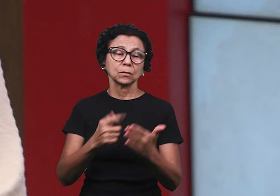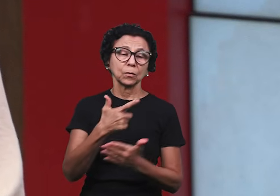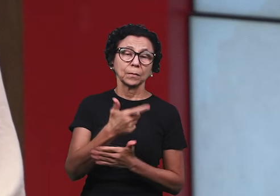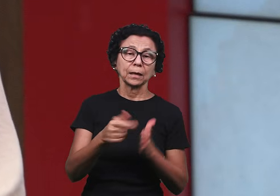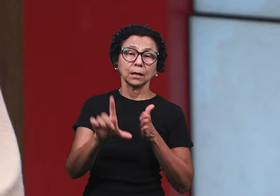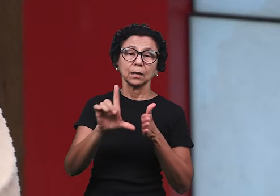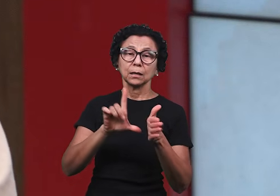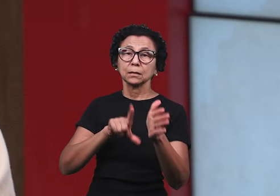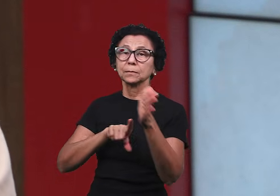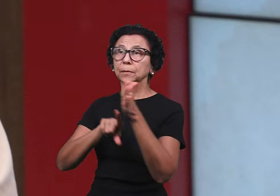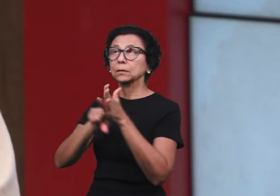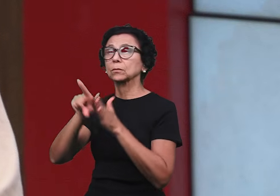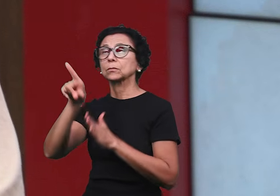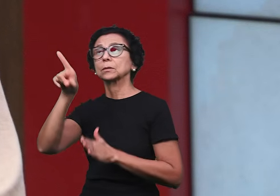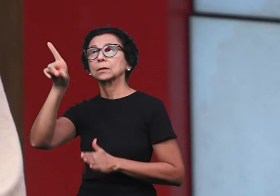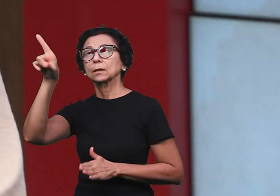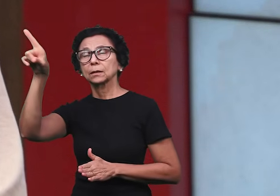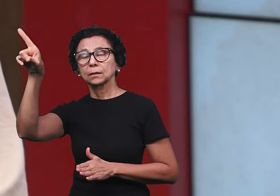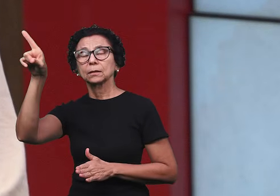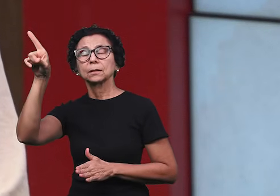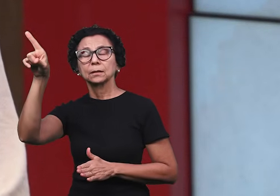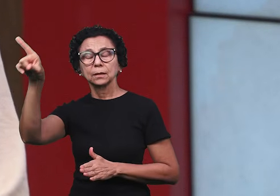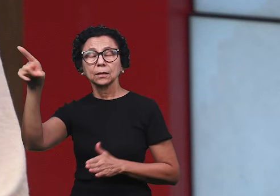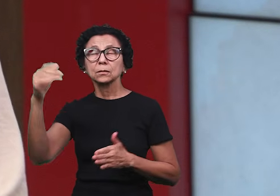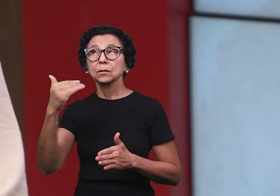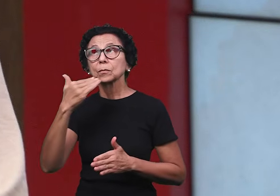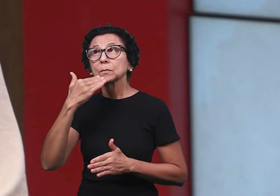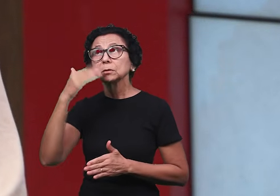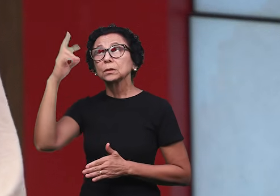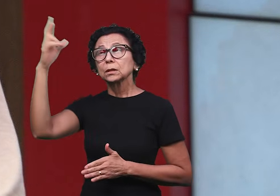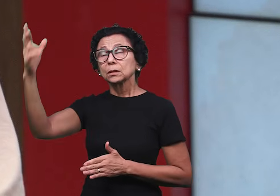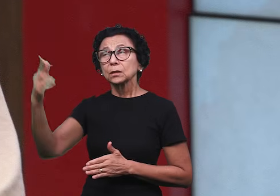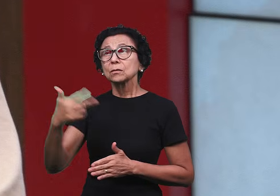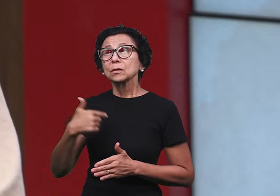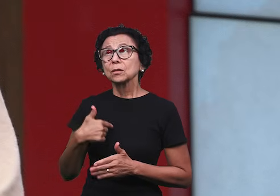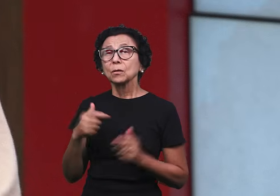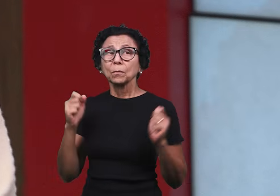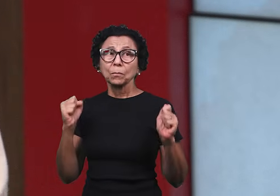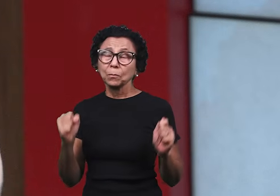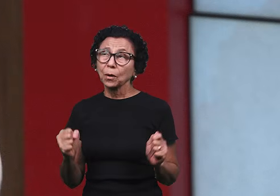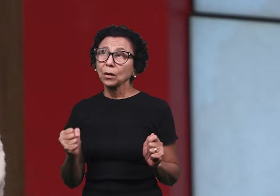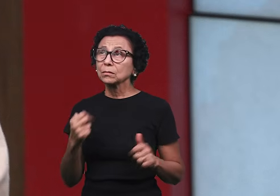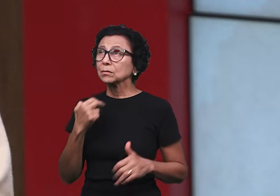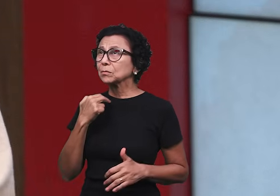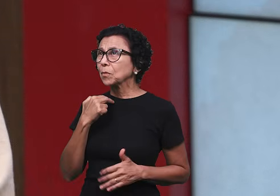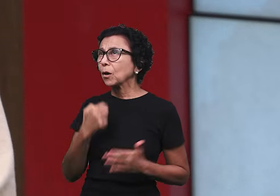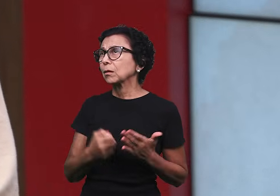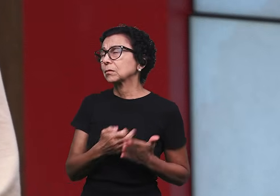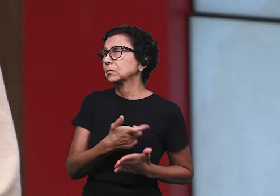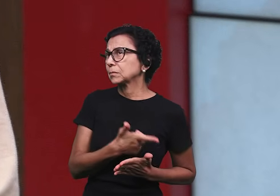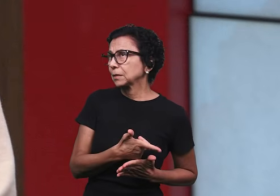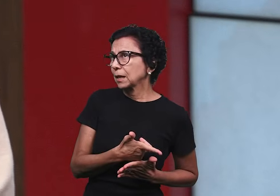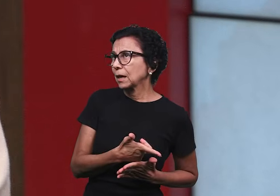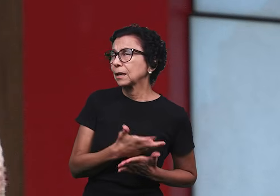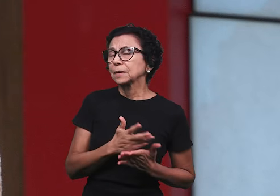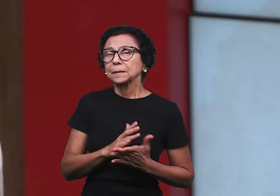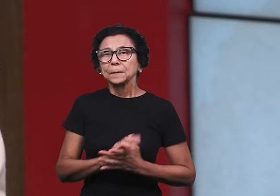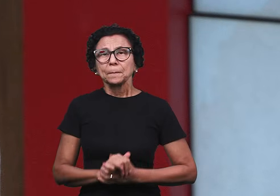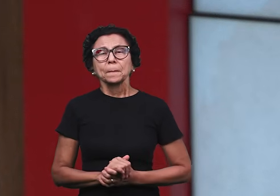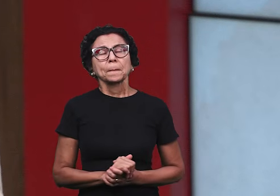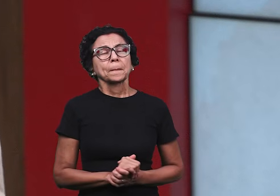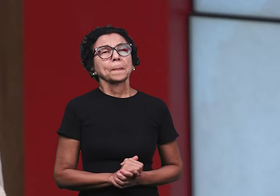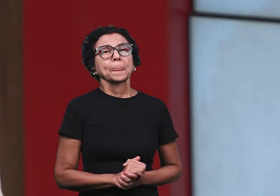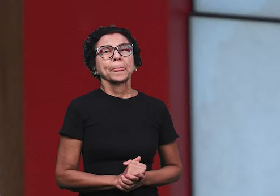vão estudar, em que escola os filhos vão estudar. Isso tudo nós podemos contar com a direção de Deus. E aí é nos prostrarmos diante dele. Quando nós